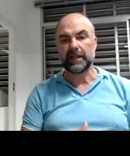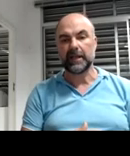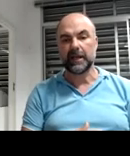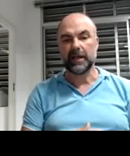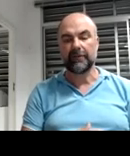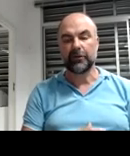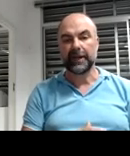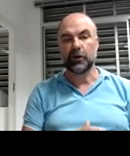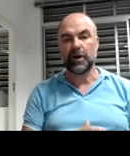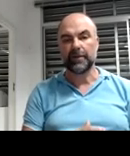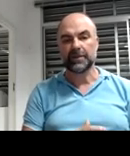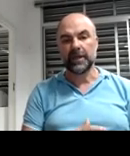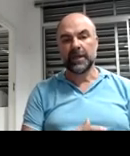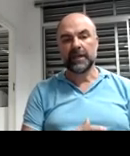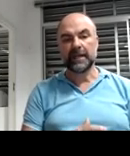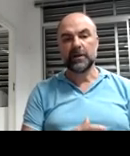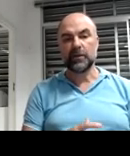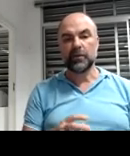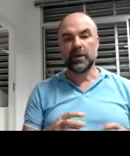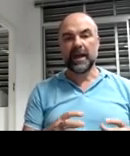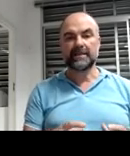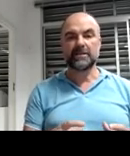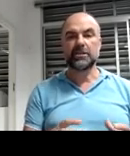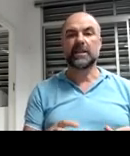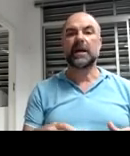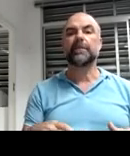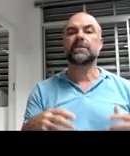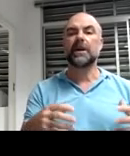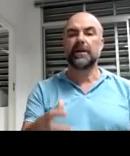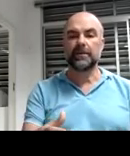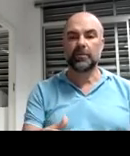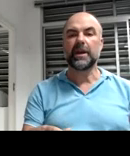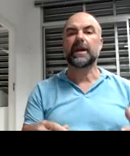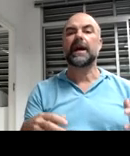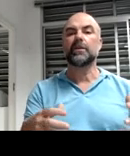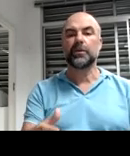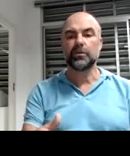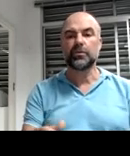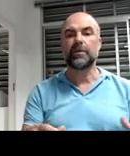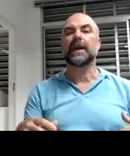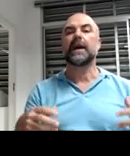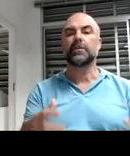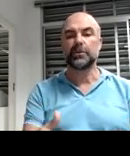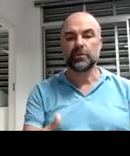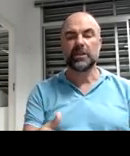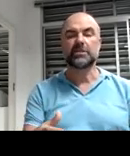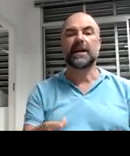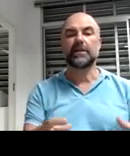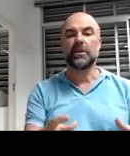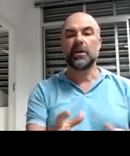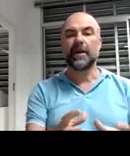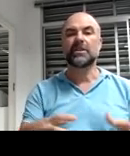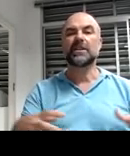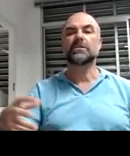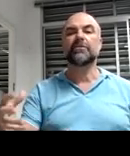aqui em Florianópolis. Então, essas startups já no mercado, produto de mercado, produto